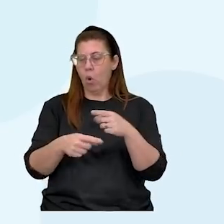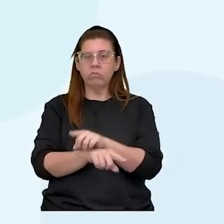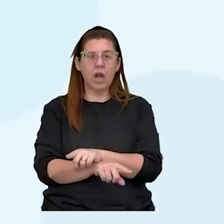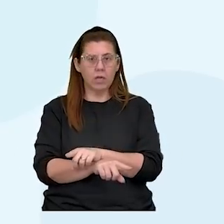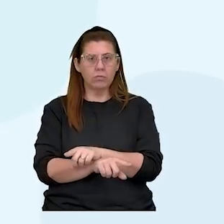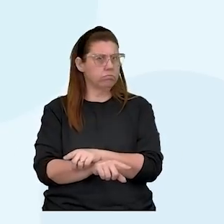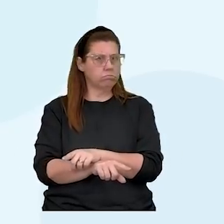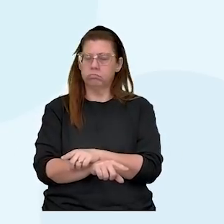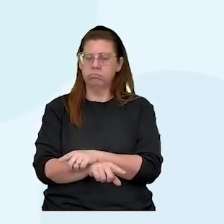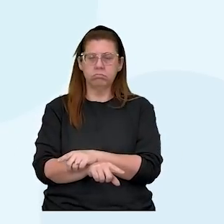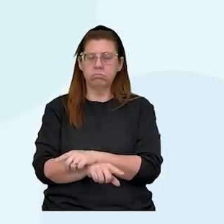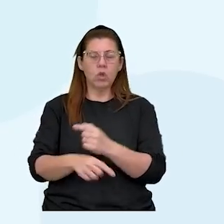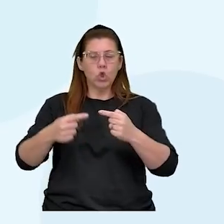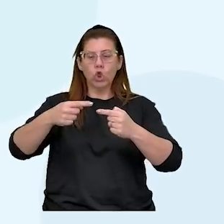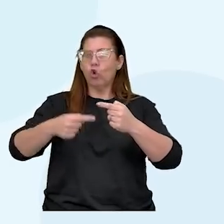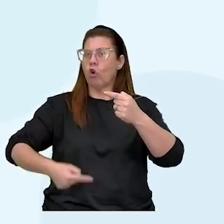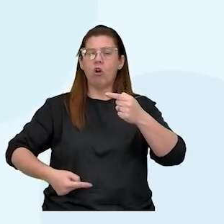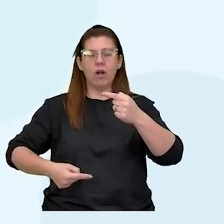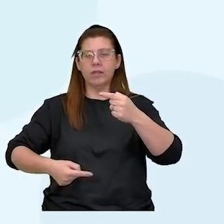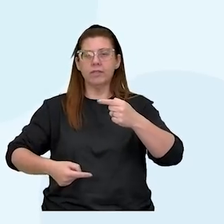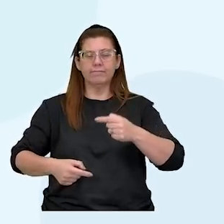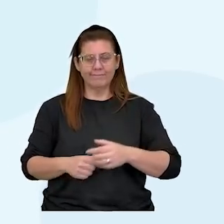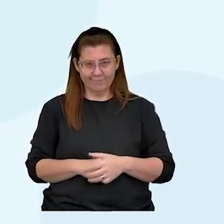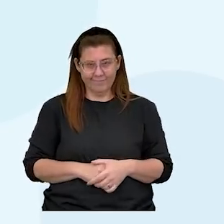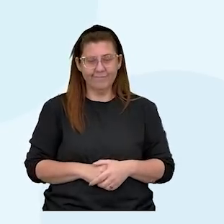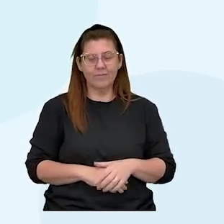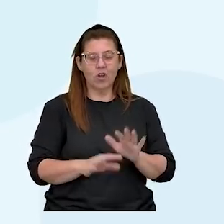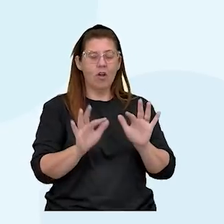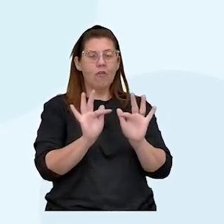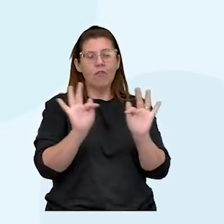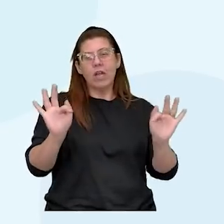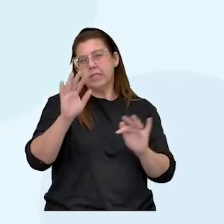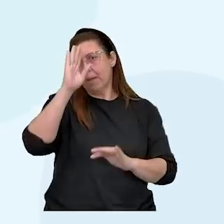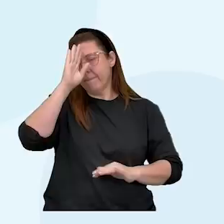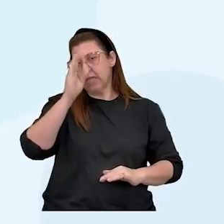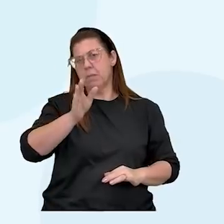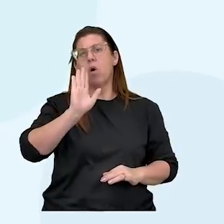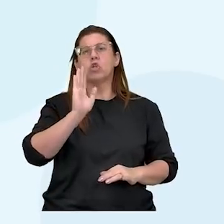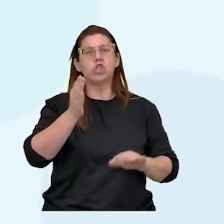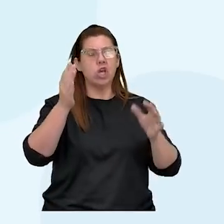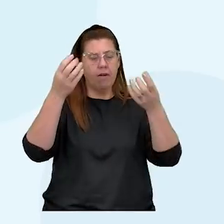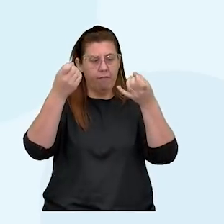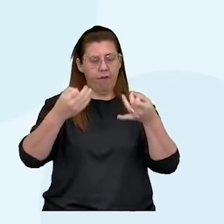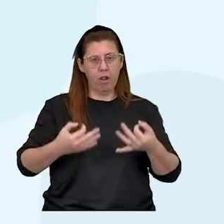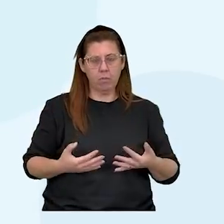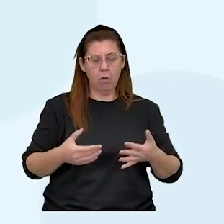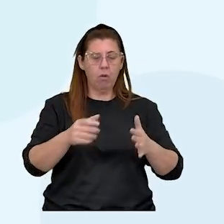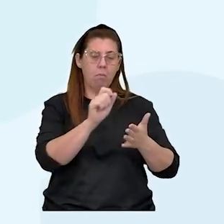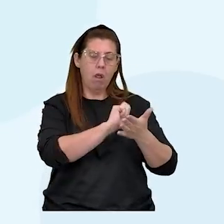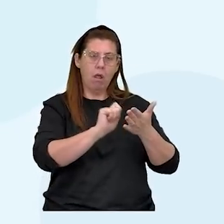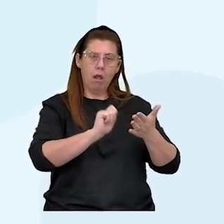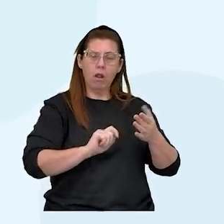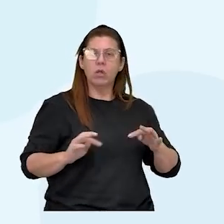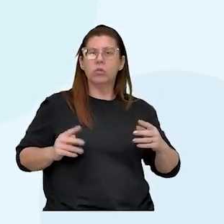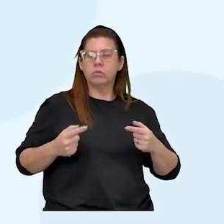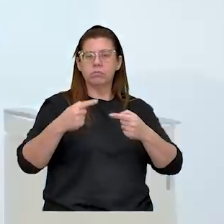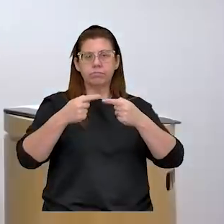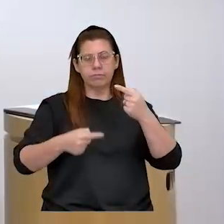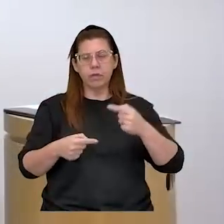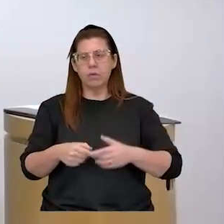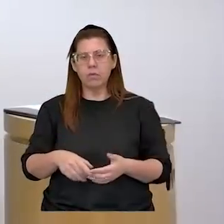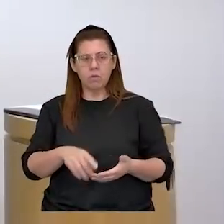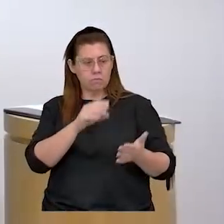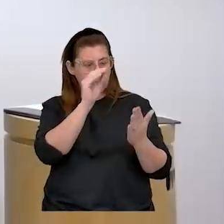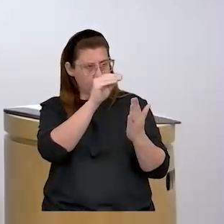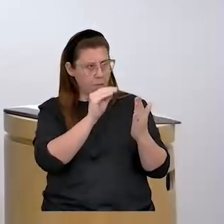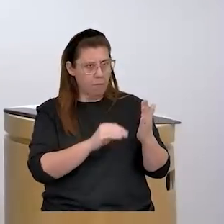tá contrariando a oração principal, contraria o que já foi mencionado, né? Então, alguns comentários mais?